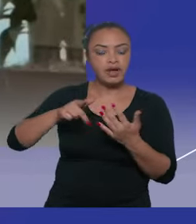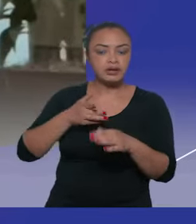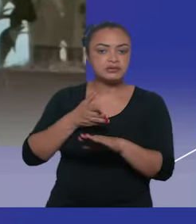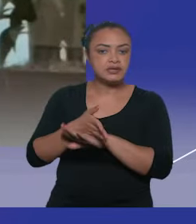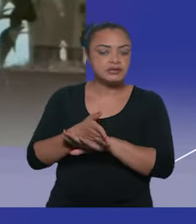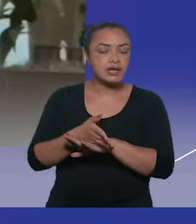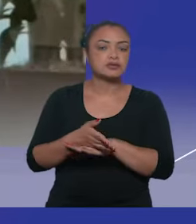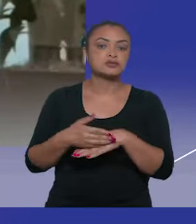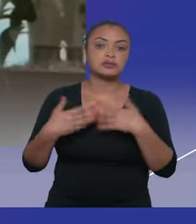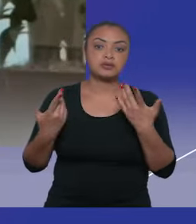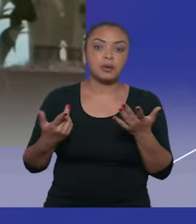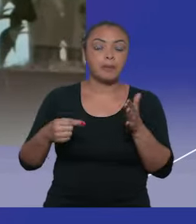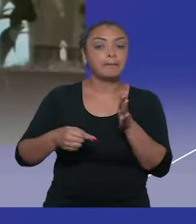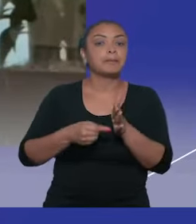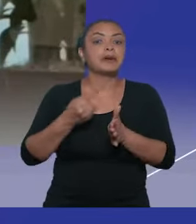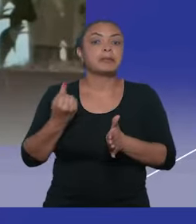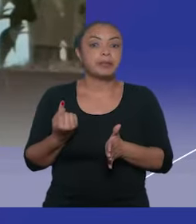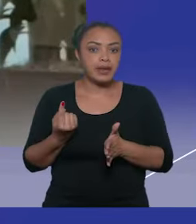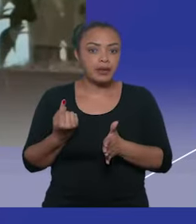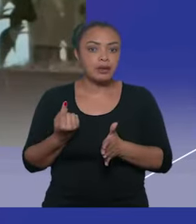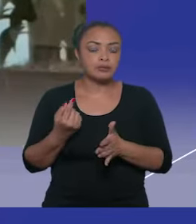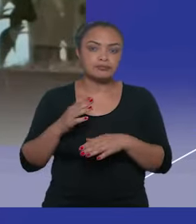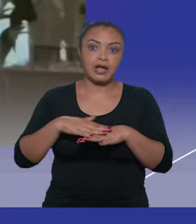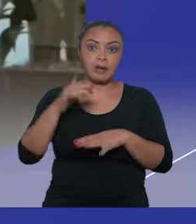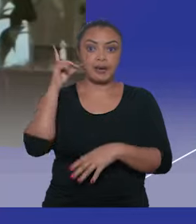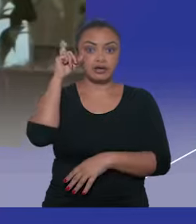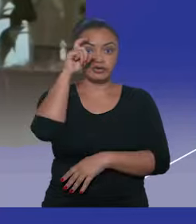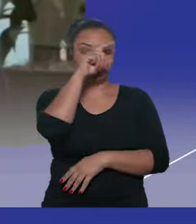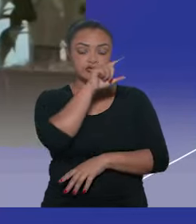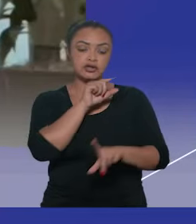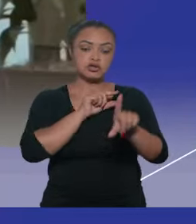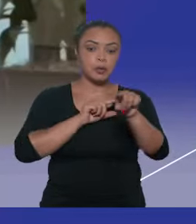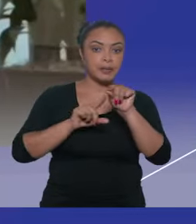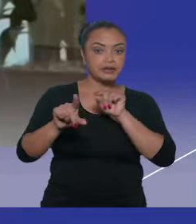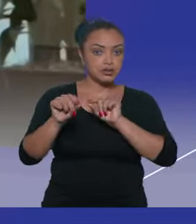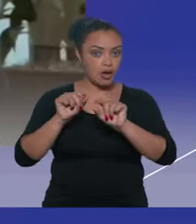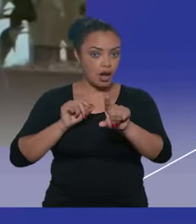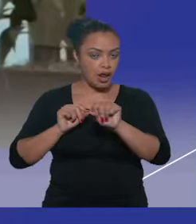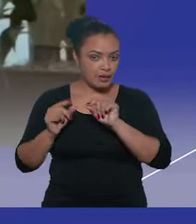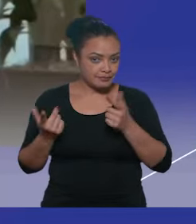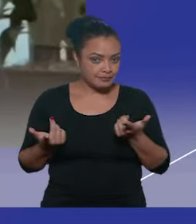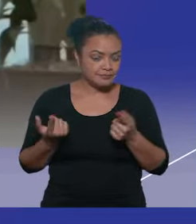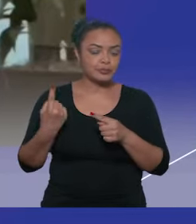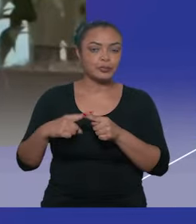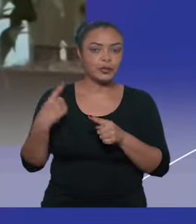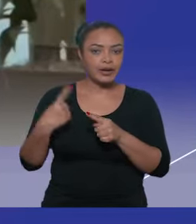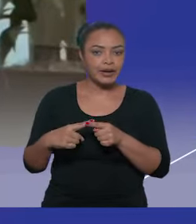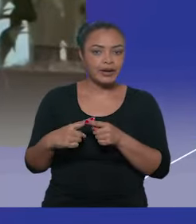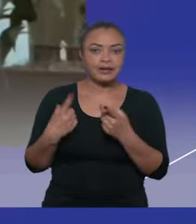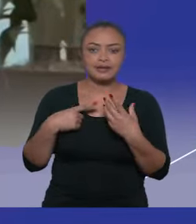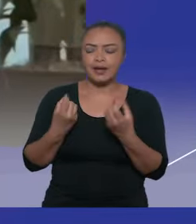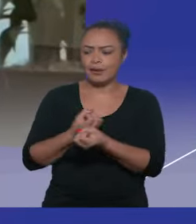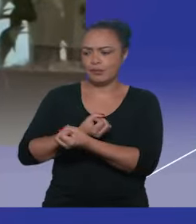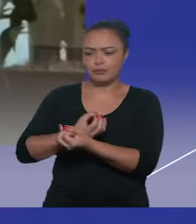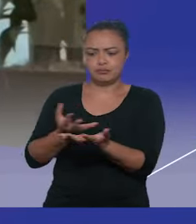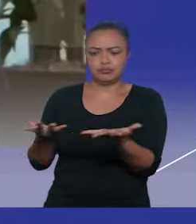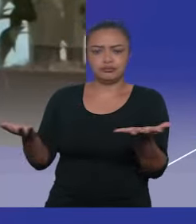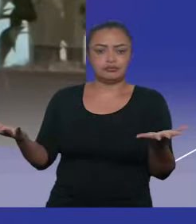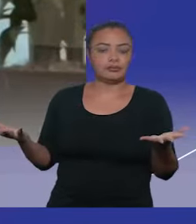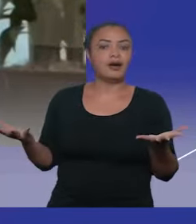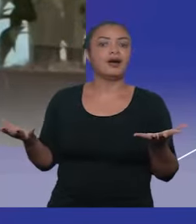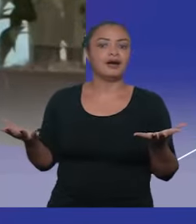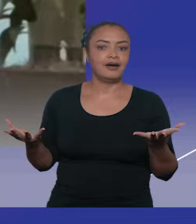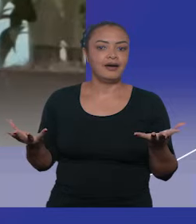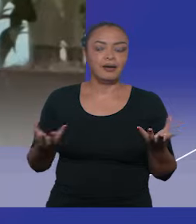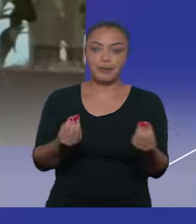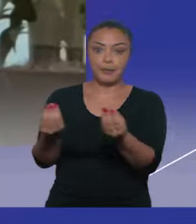A construção de uma carteira ou de um portfólio com tanto acesso. Obviamente, a primeira reação fica muito mais